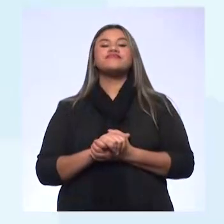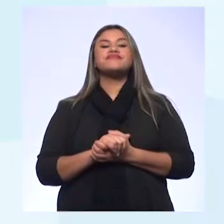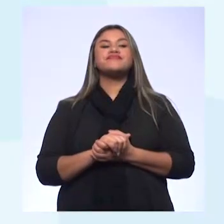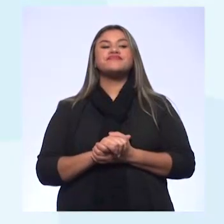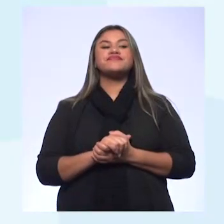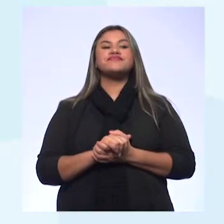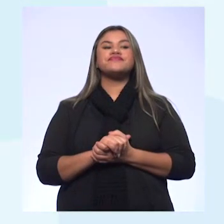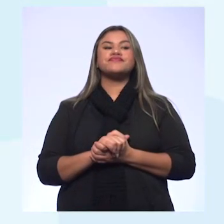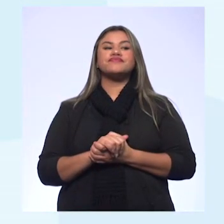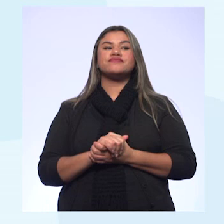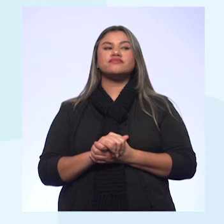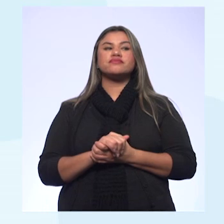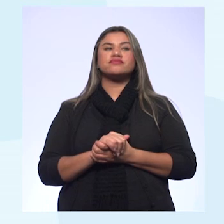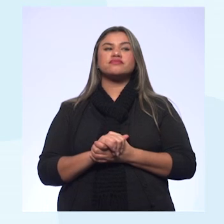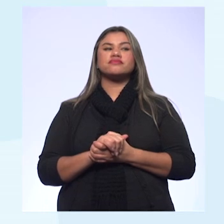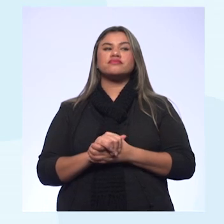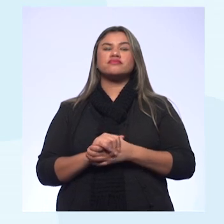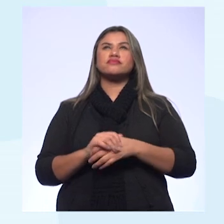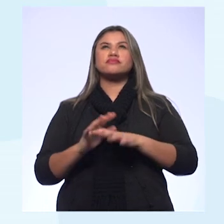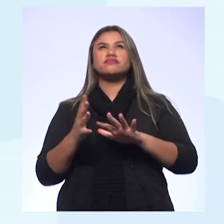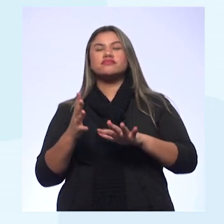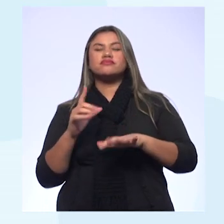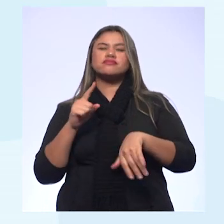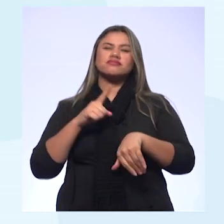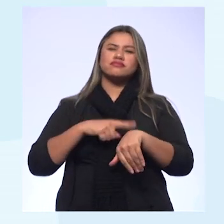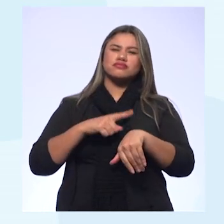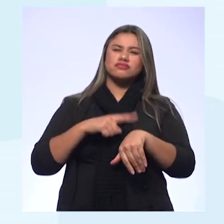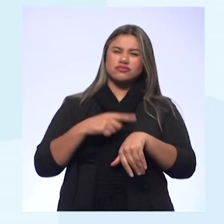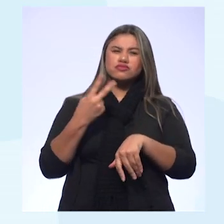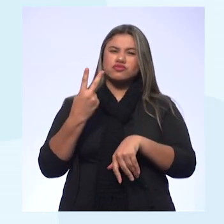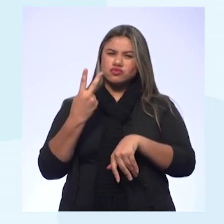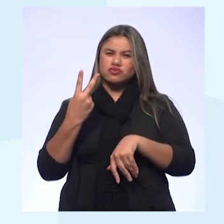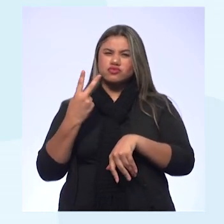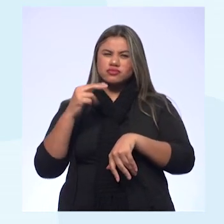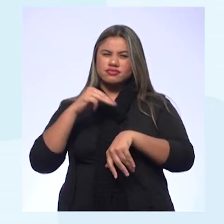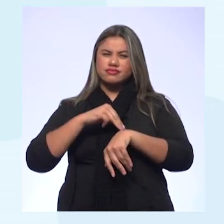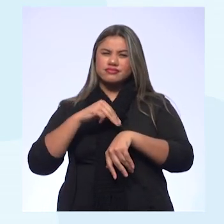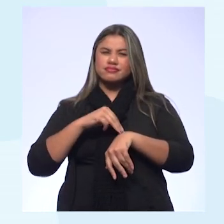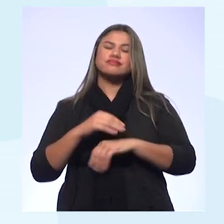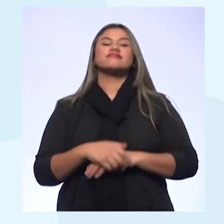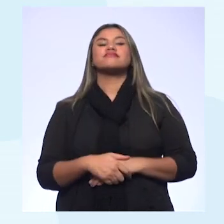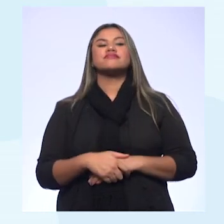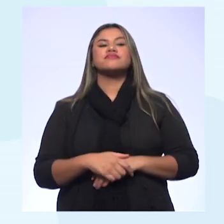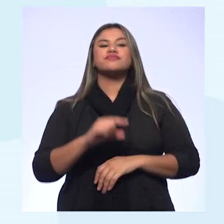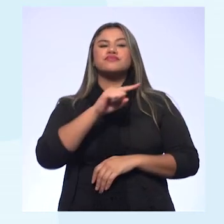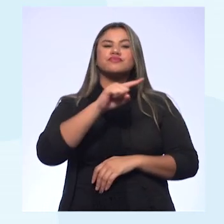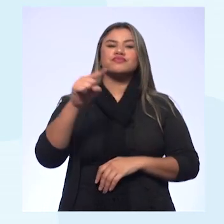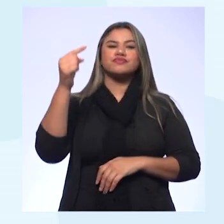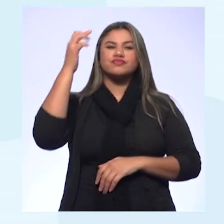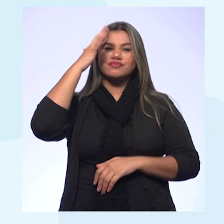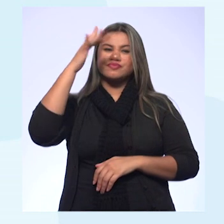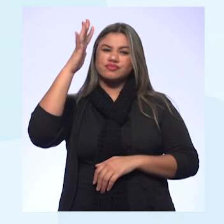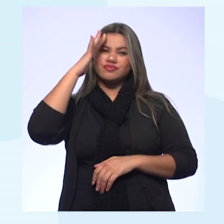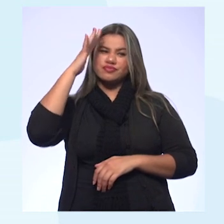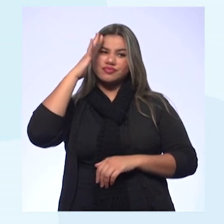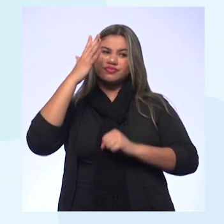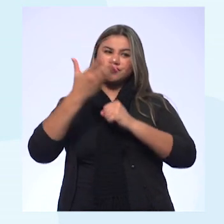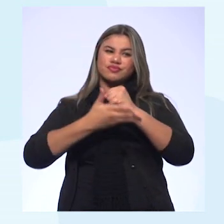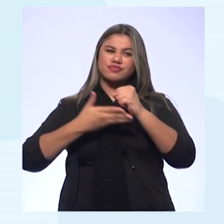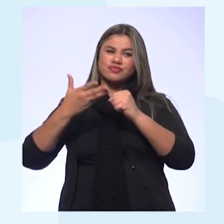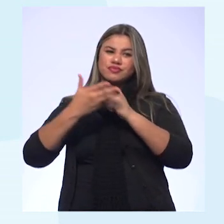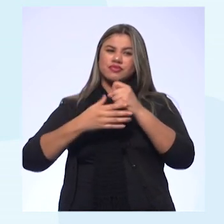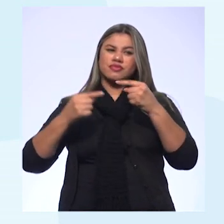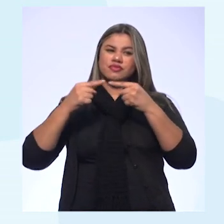chat, então. Eu vou te dar, pode ser 2 minutos aí, ó. Você já parou para pensar quais estruturas